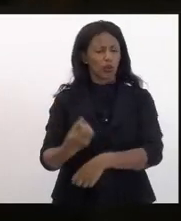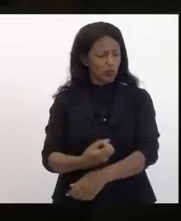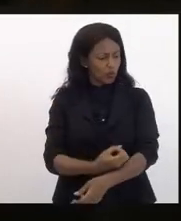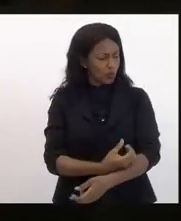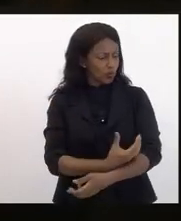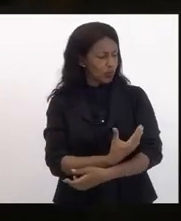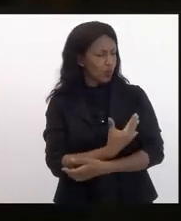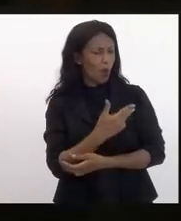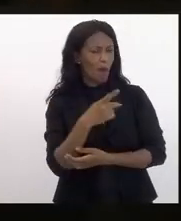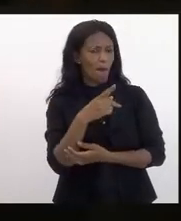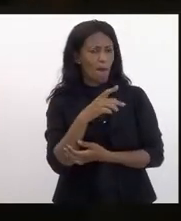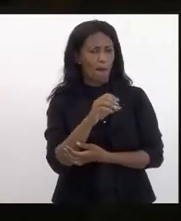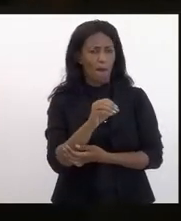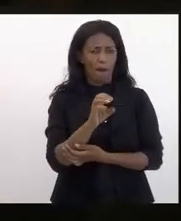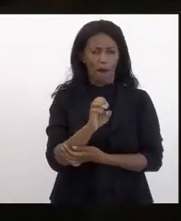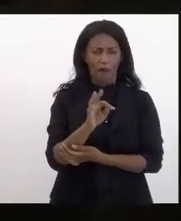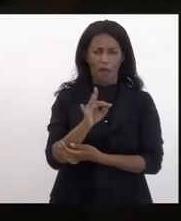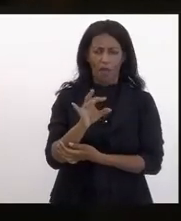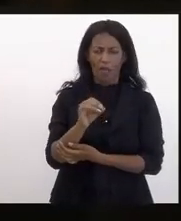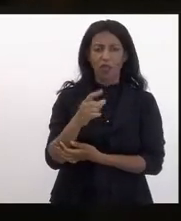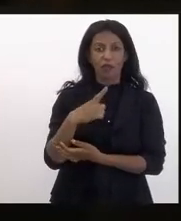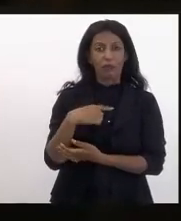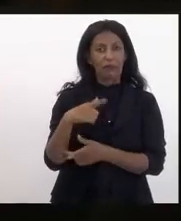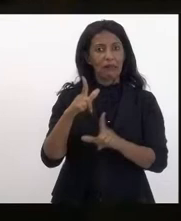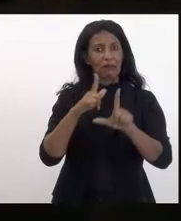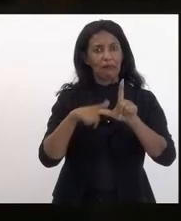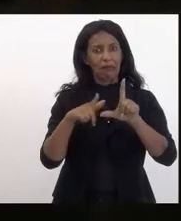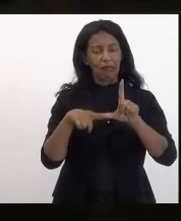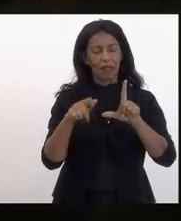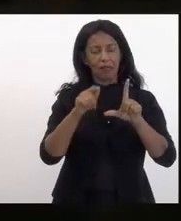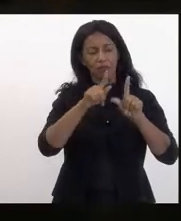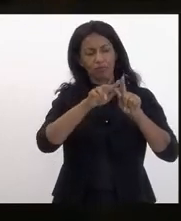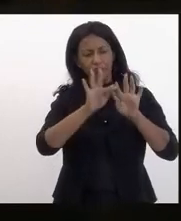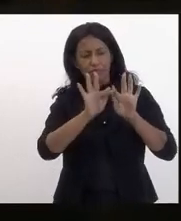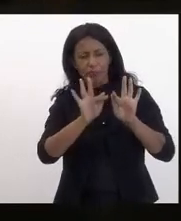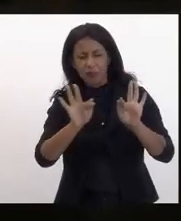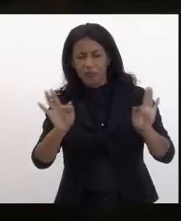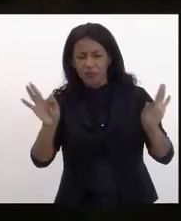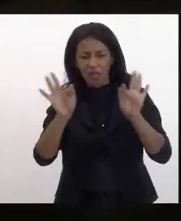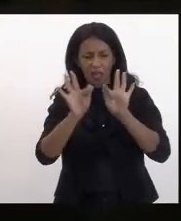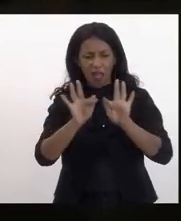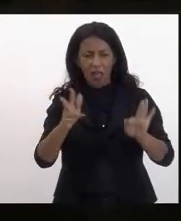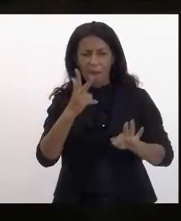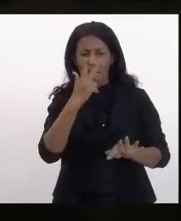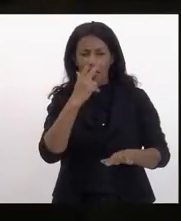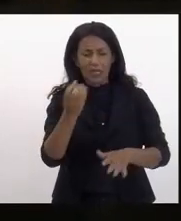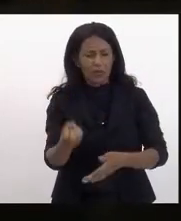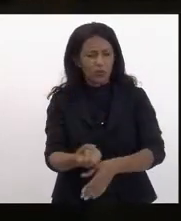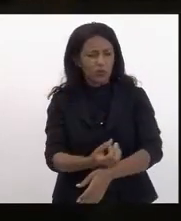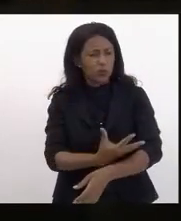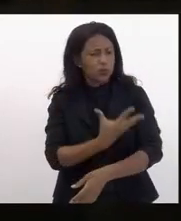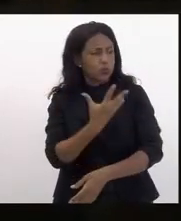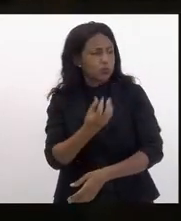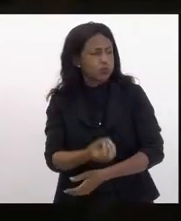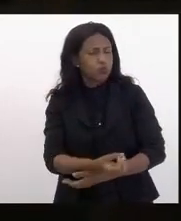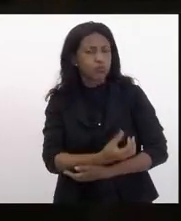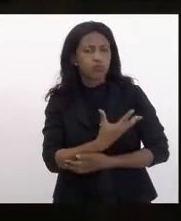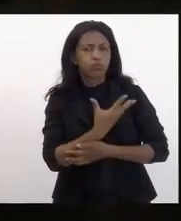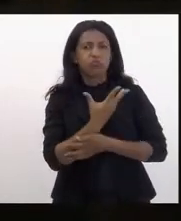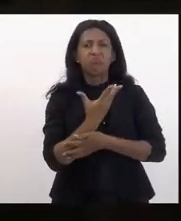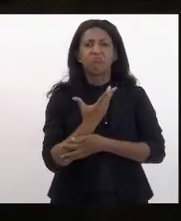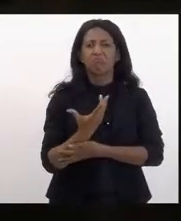poético, porque tem letras de samba que são verdadeiras poesias, que são